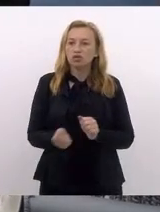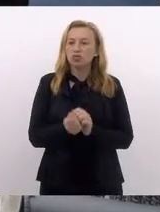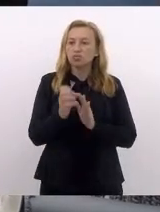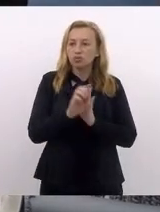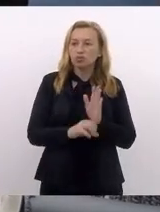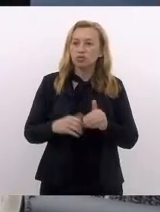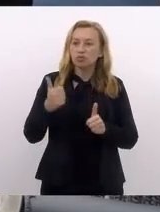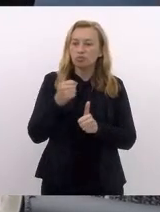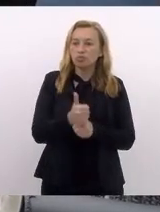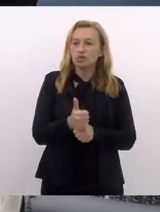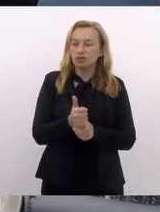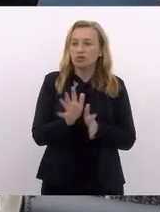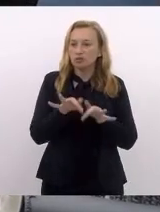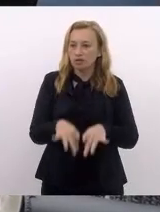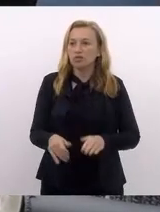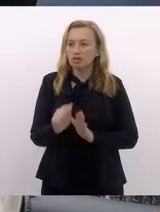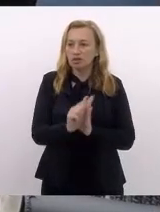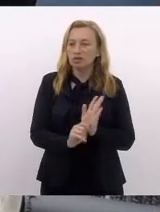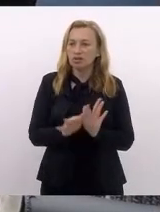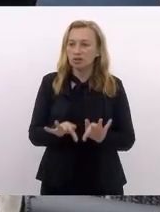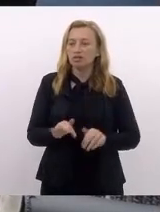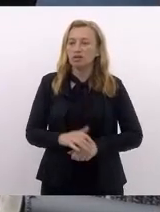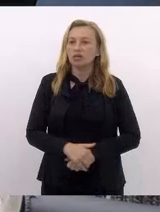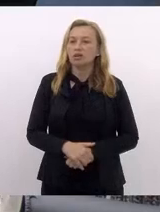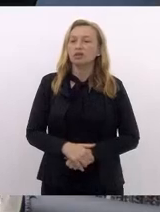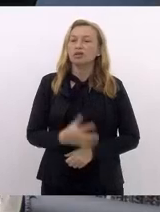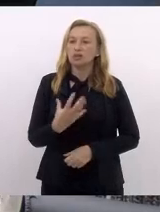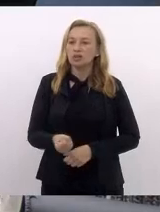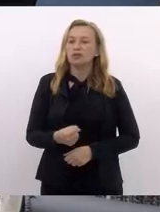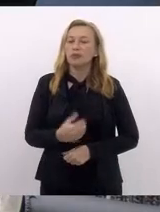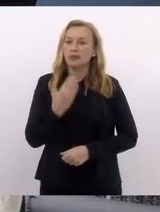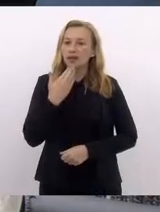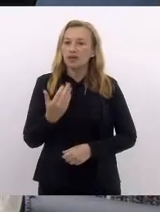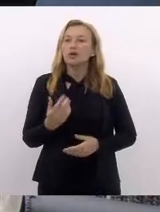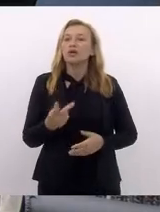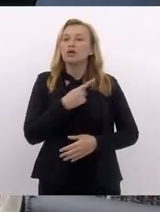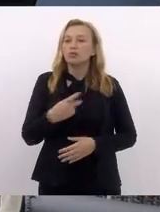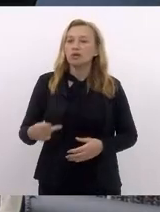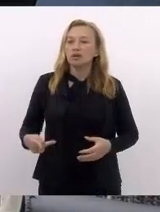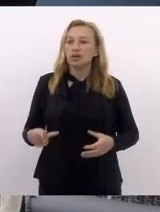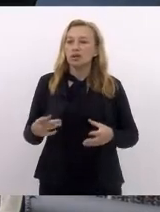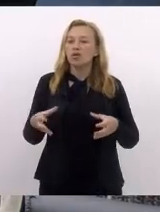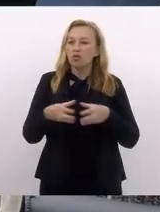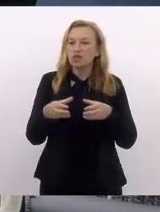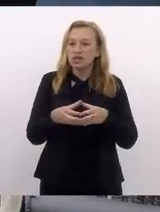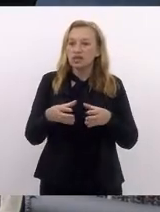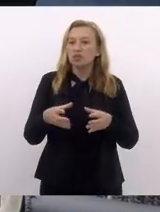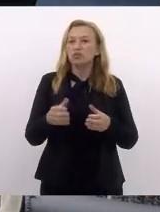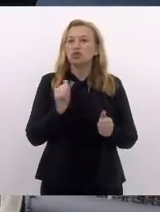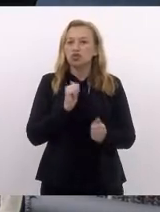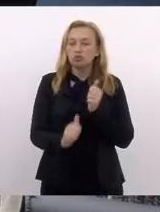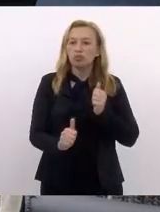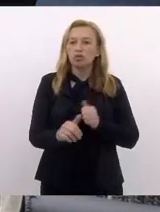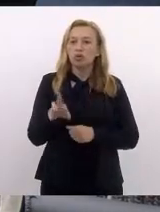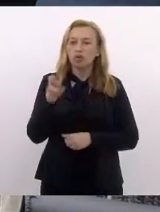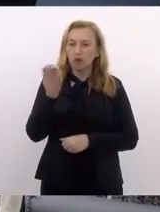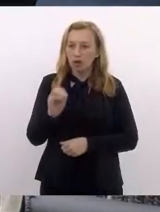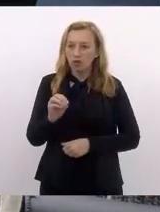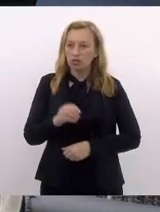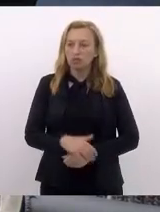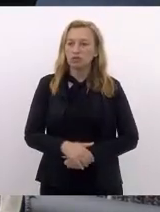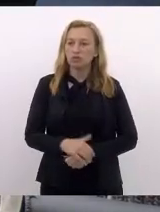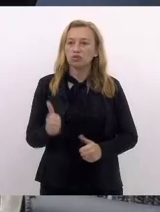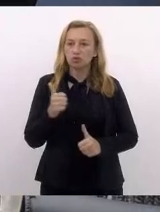emenda concluindo o substitutivo que não forma final de redação a presidência de féria pela cabeça de porte Deputado Ronaldo aqui tá já que passamos lá